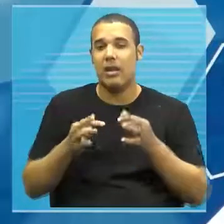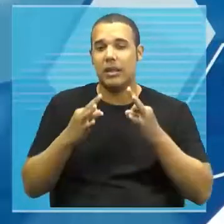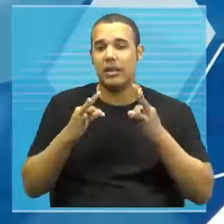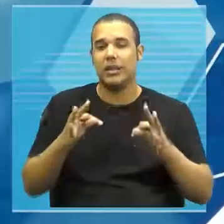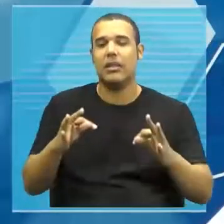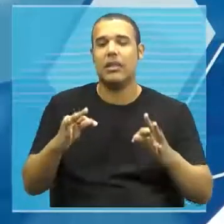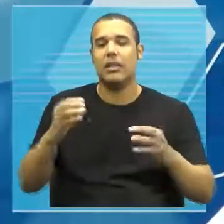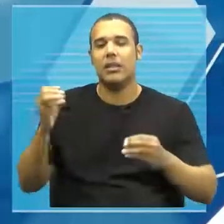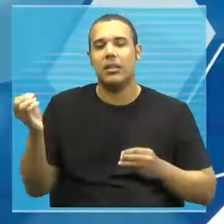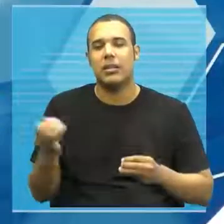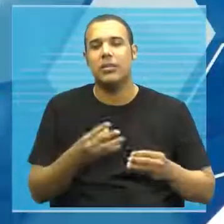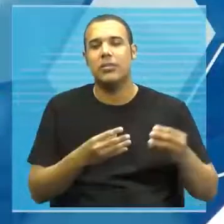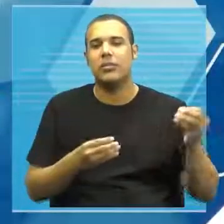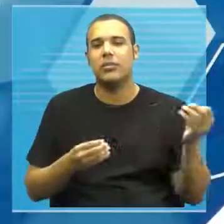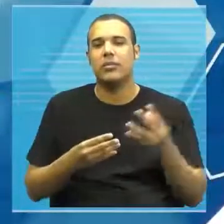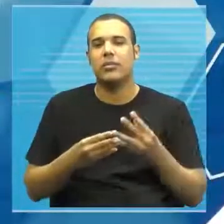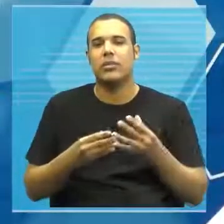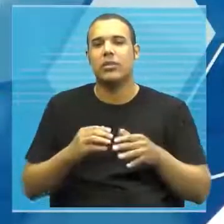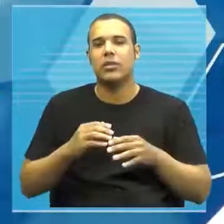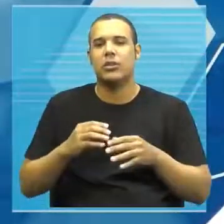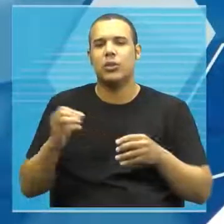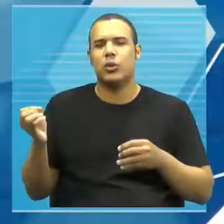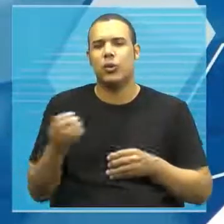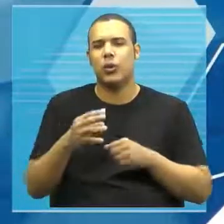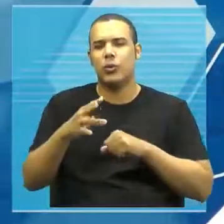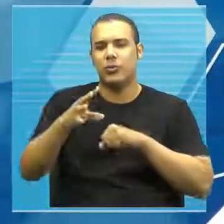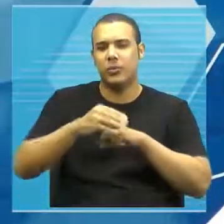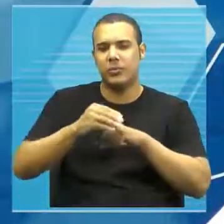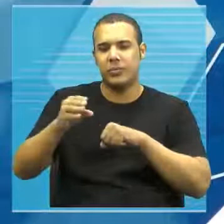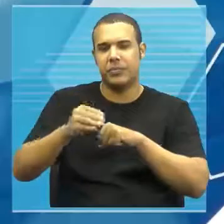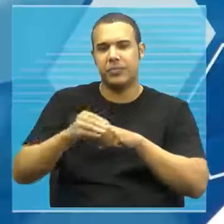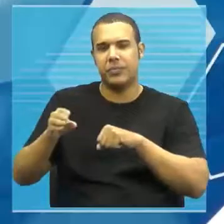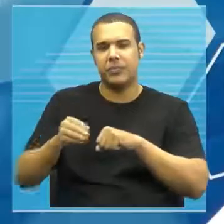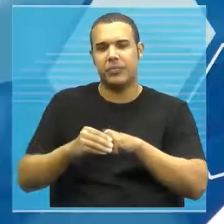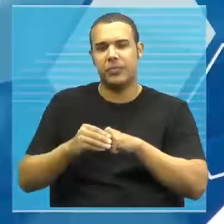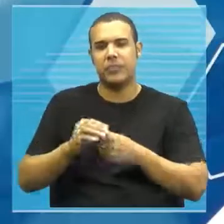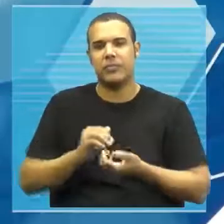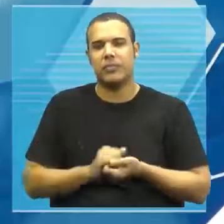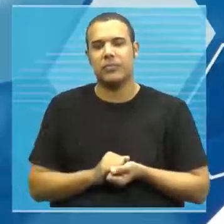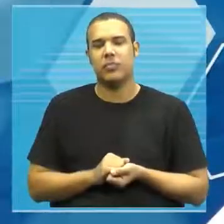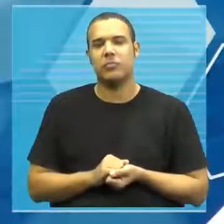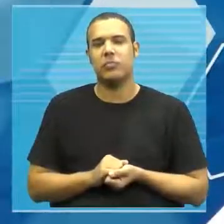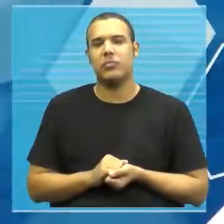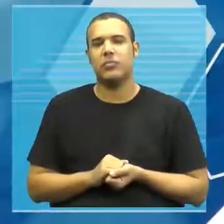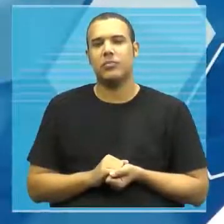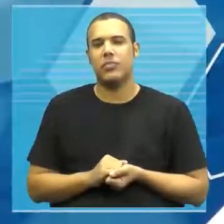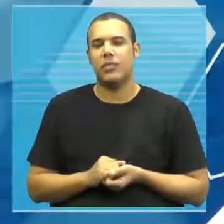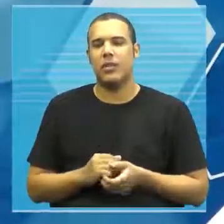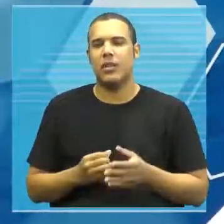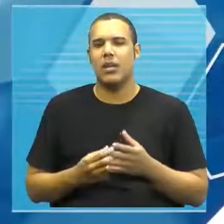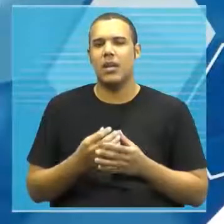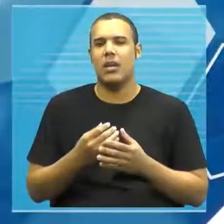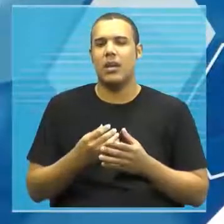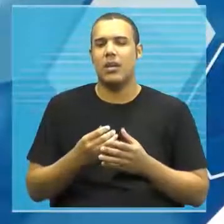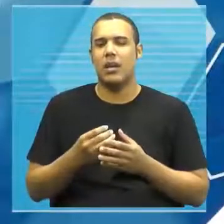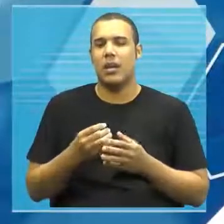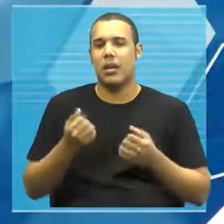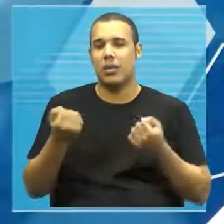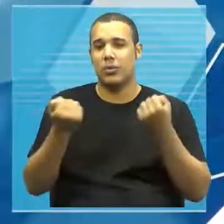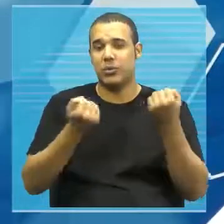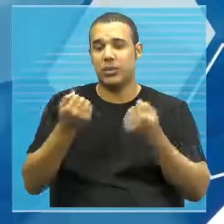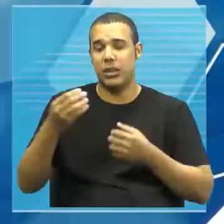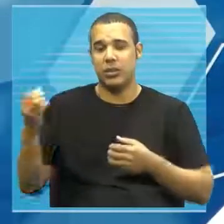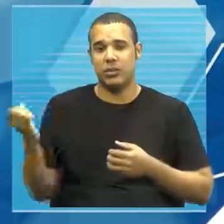em inovação em novos conhecimentos eles tiveram que atualizar os carros nacionais para que eles